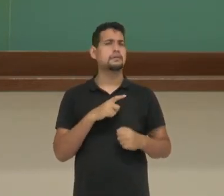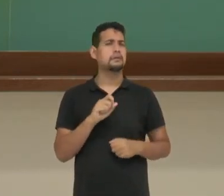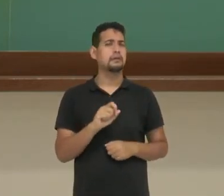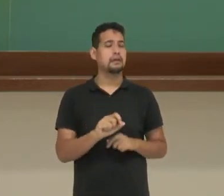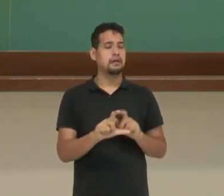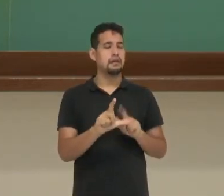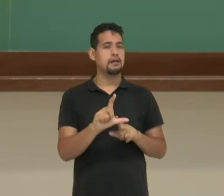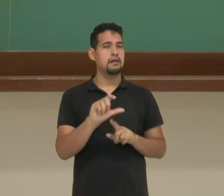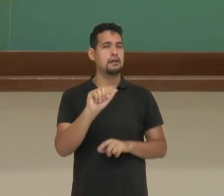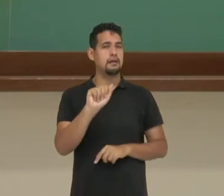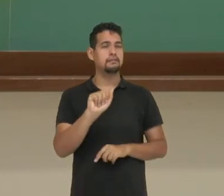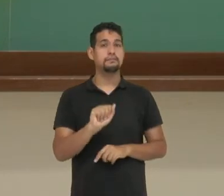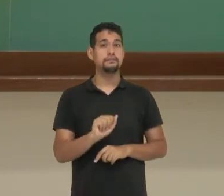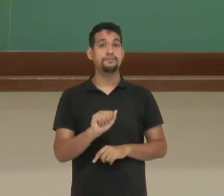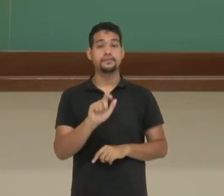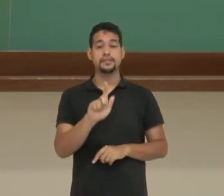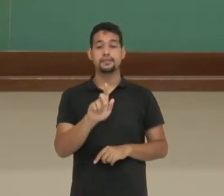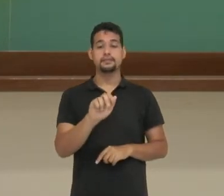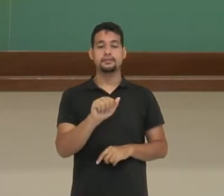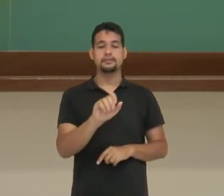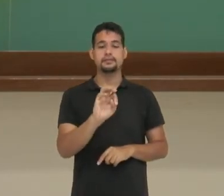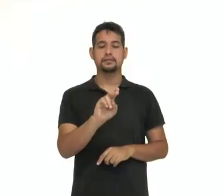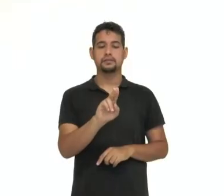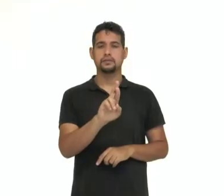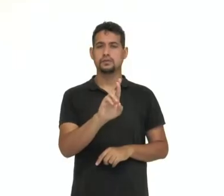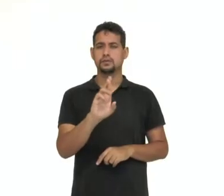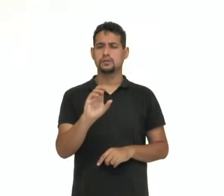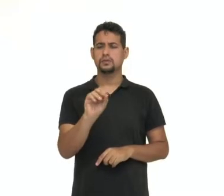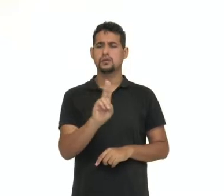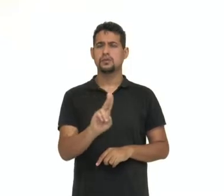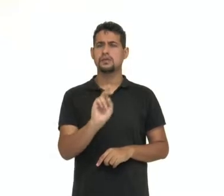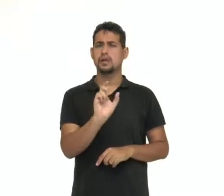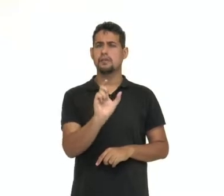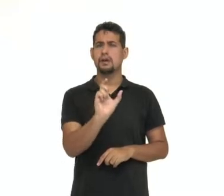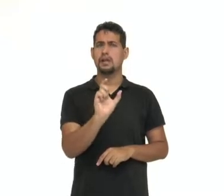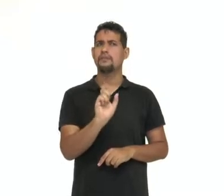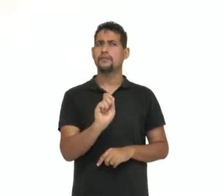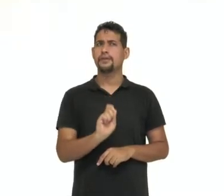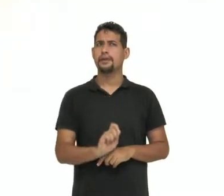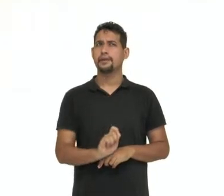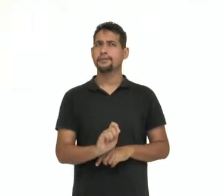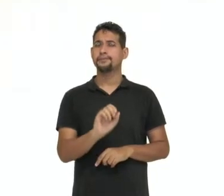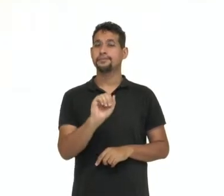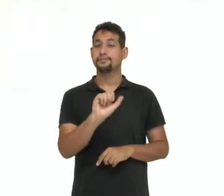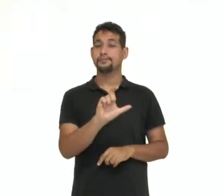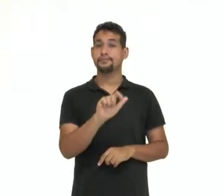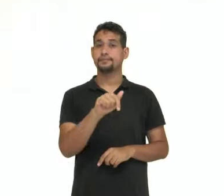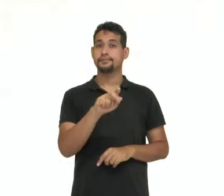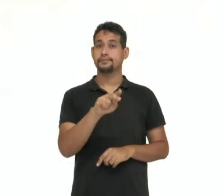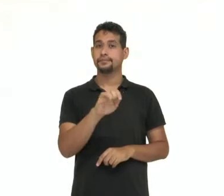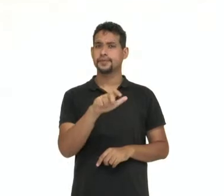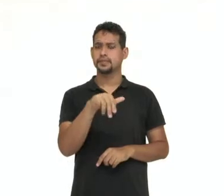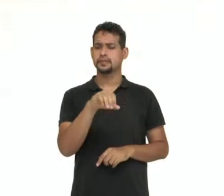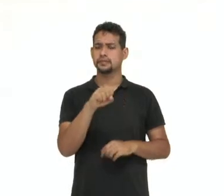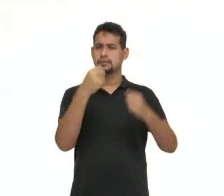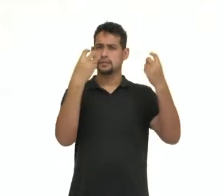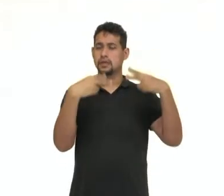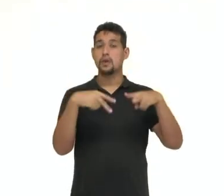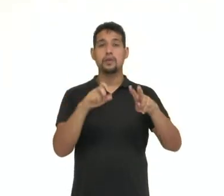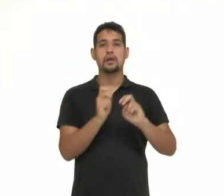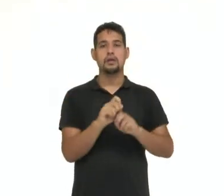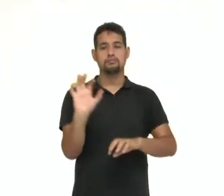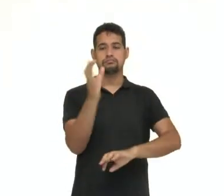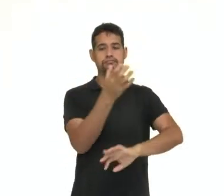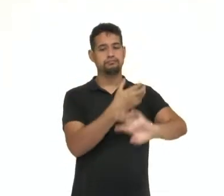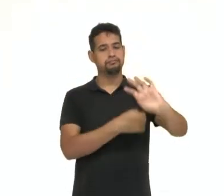A. Gaturro utiliza a palavra alquilamos para falar da situação do meio